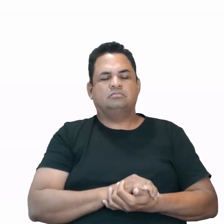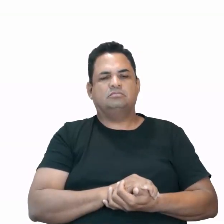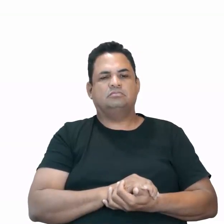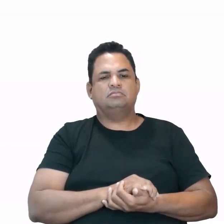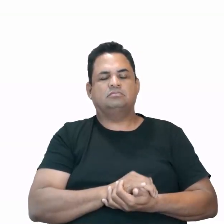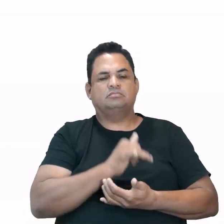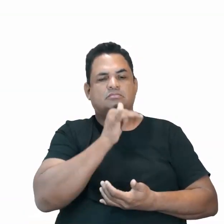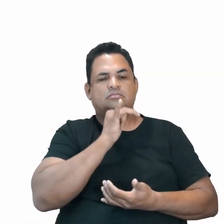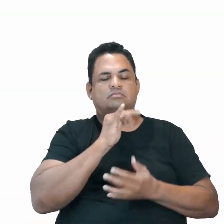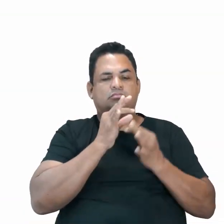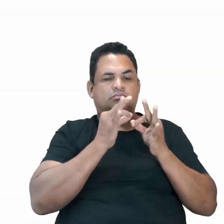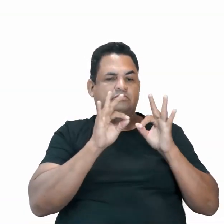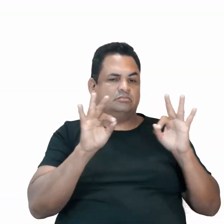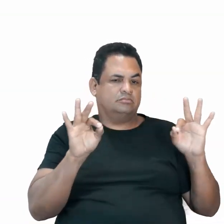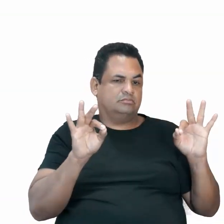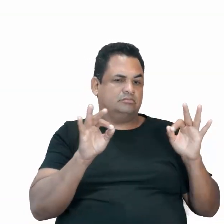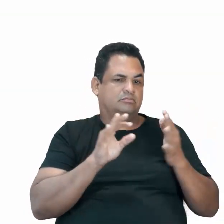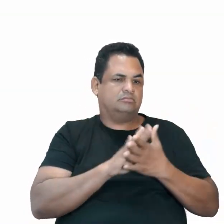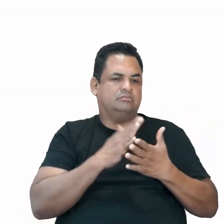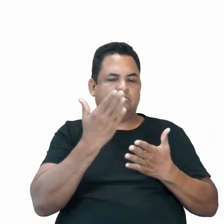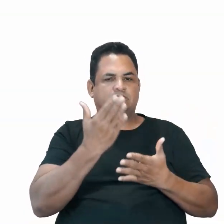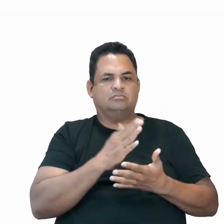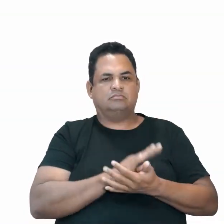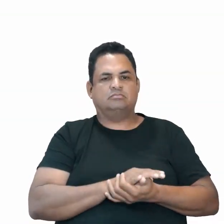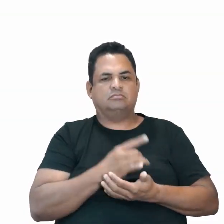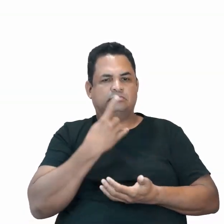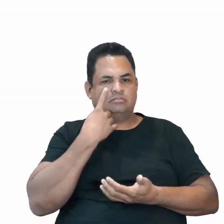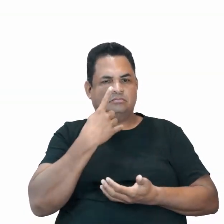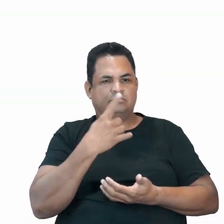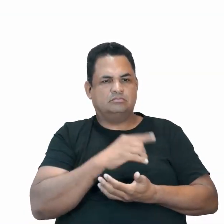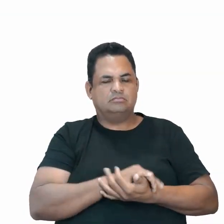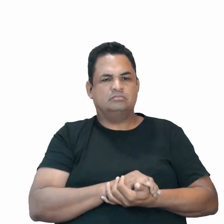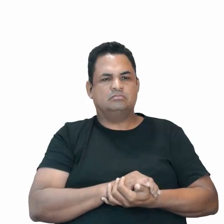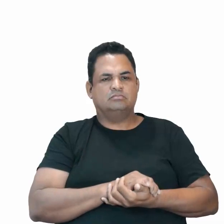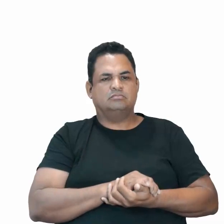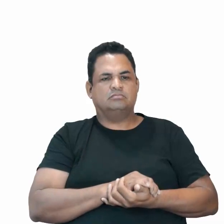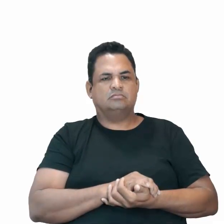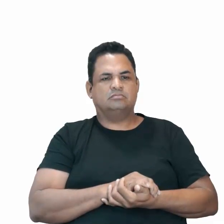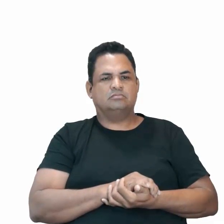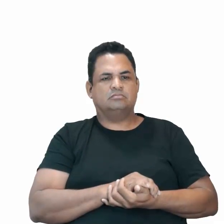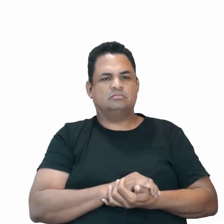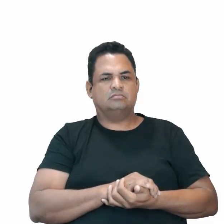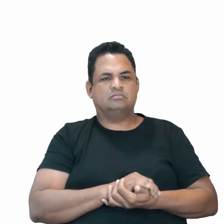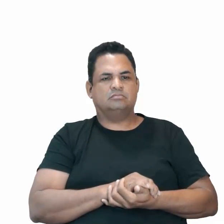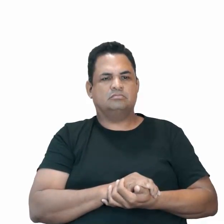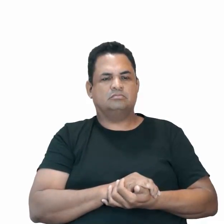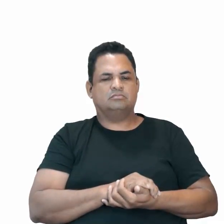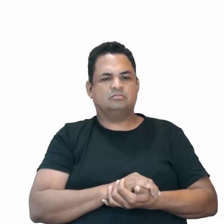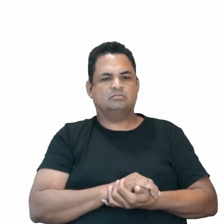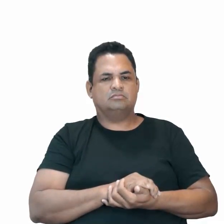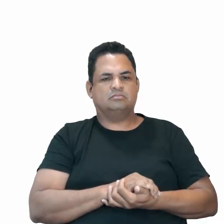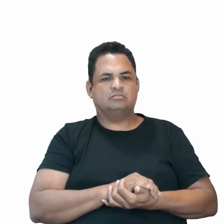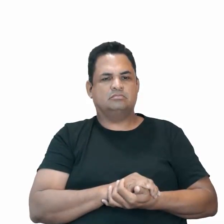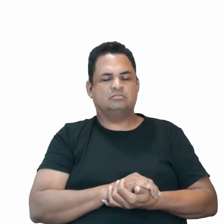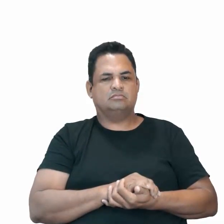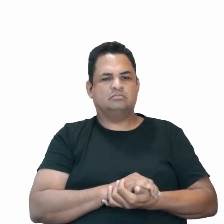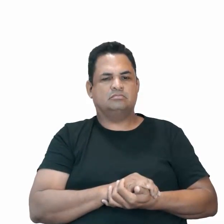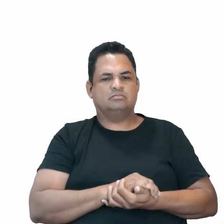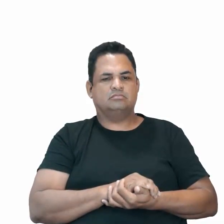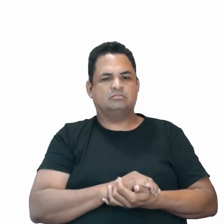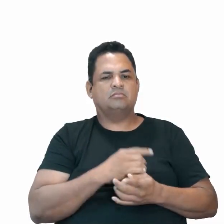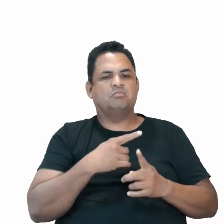exemplo bem simples, aqui eu não coloquei nada. Por exemplo, vocês vão ver aqui que é uma simulação que ele vem, aproxima e afasta. Mas por